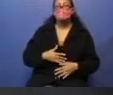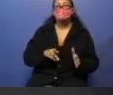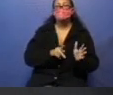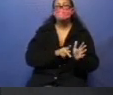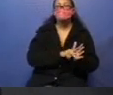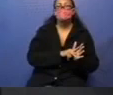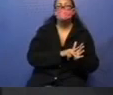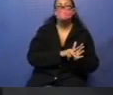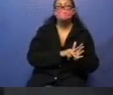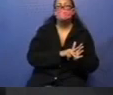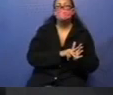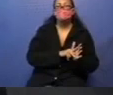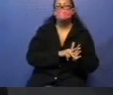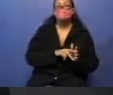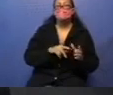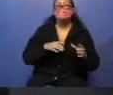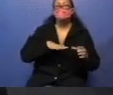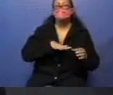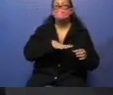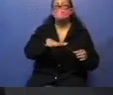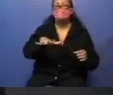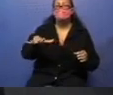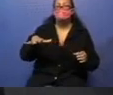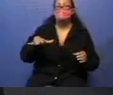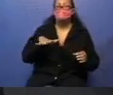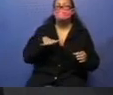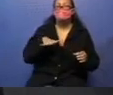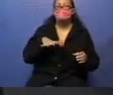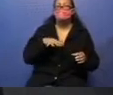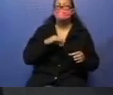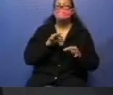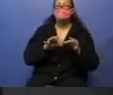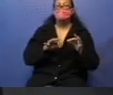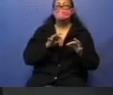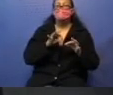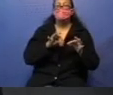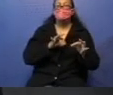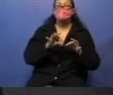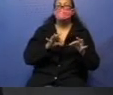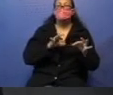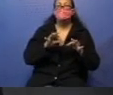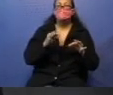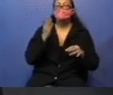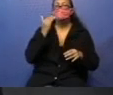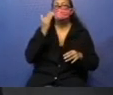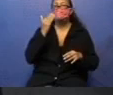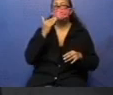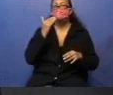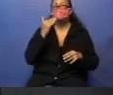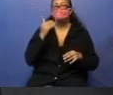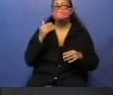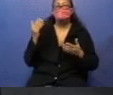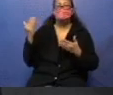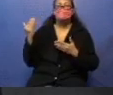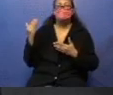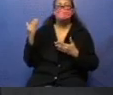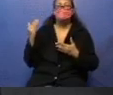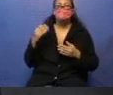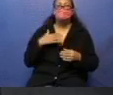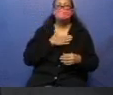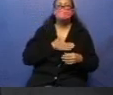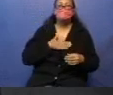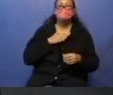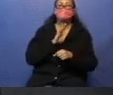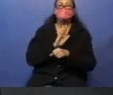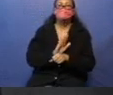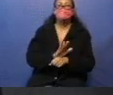ambiente na hora de preparar os alimentos. Olha aqui que gostoso! Muita gente gosta de ajudar a mamãe e a vovó na